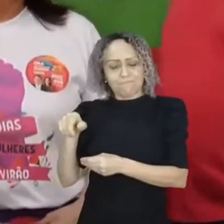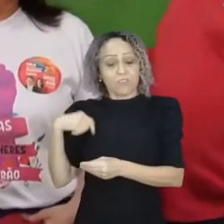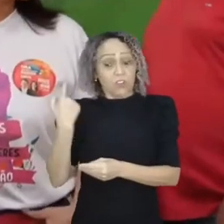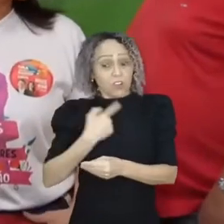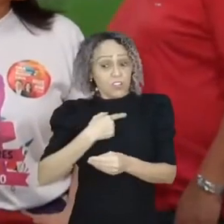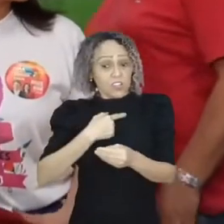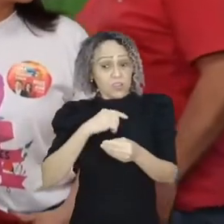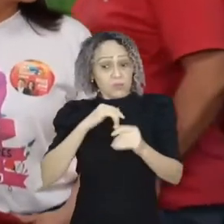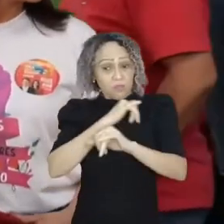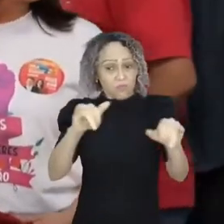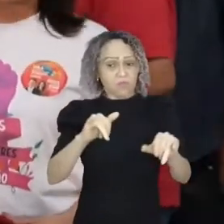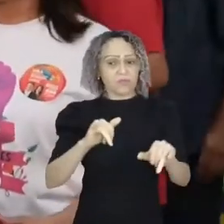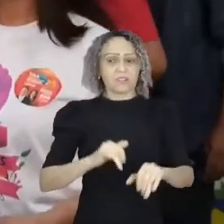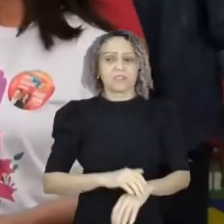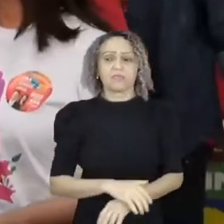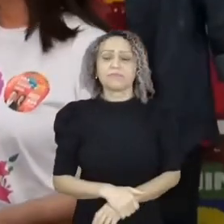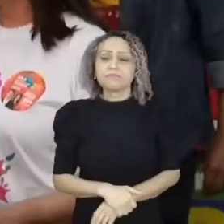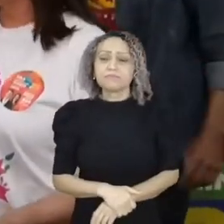encerrar.